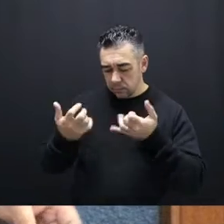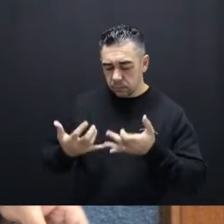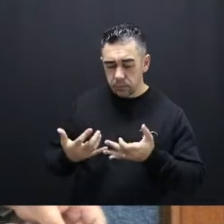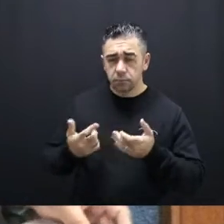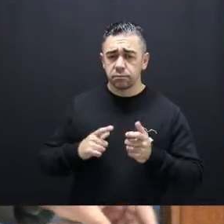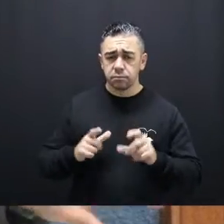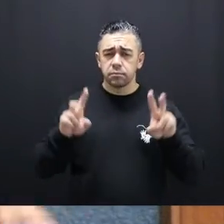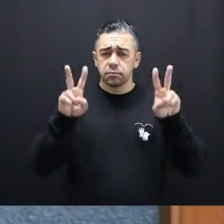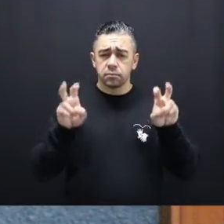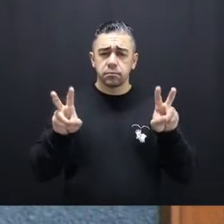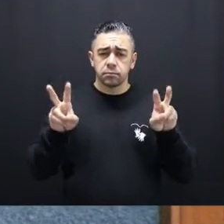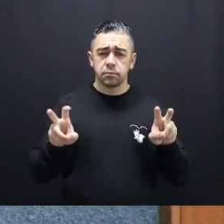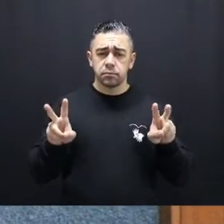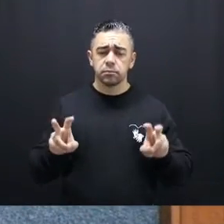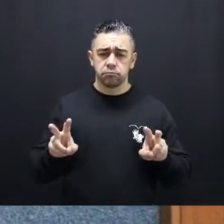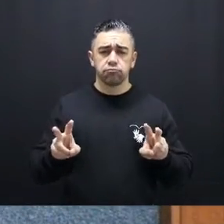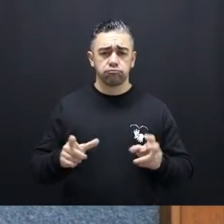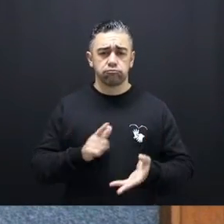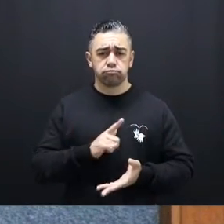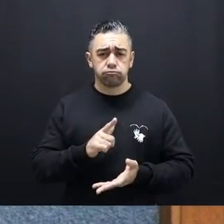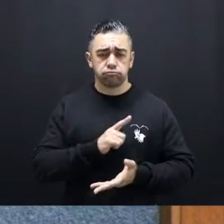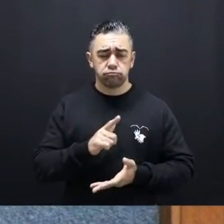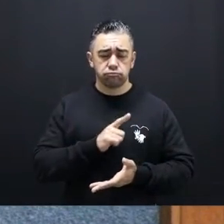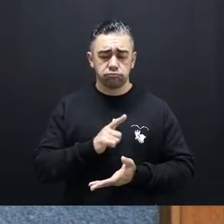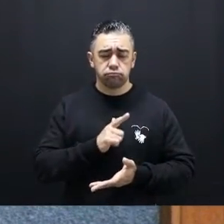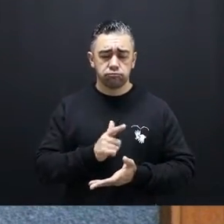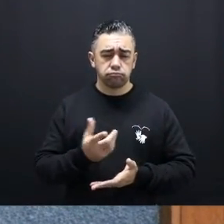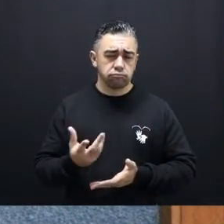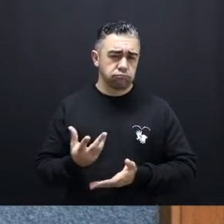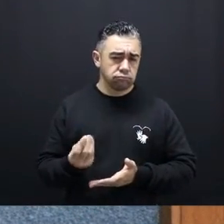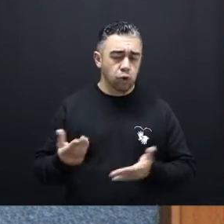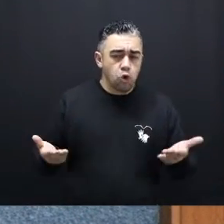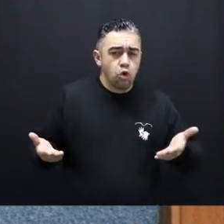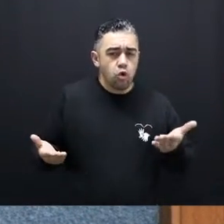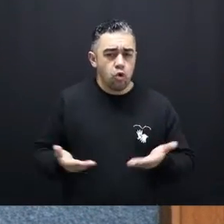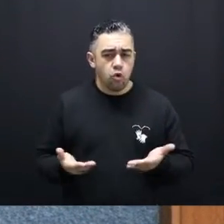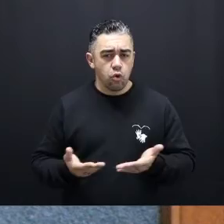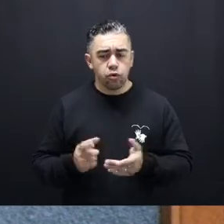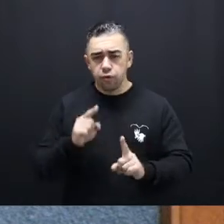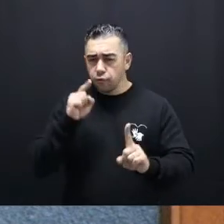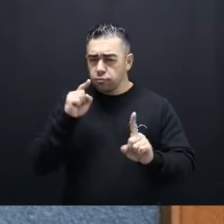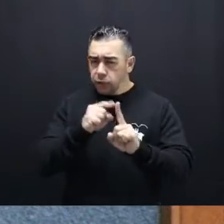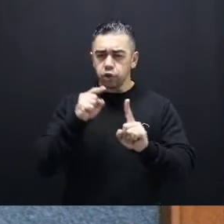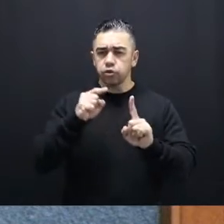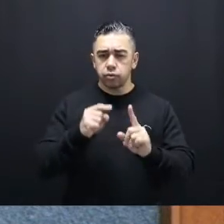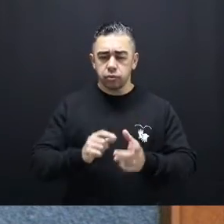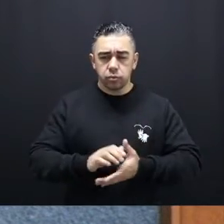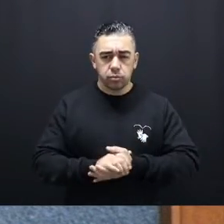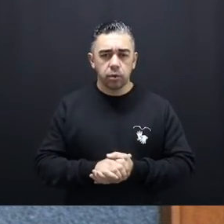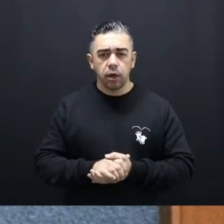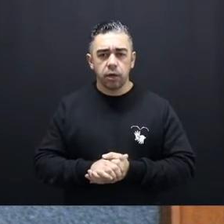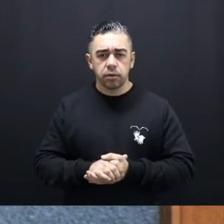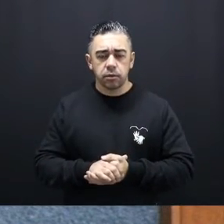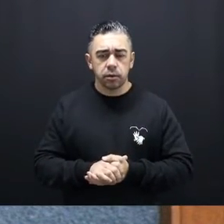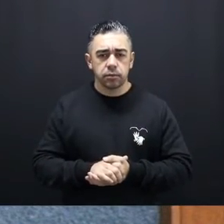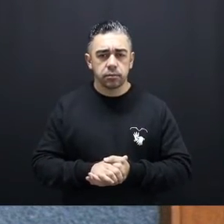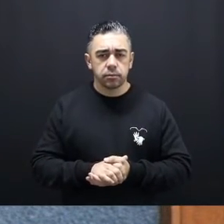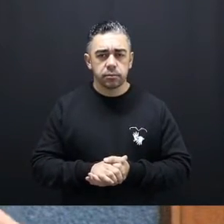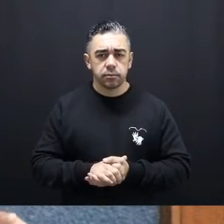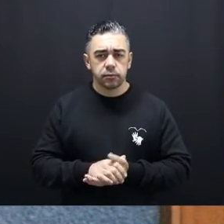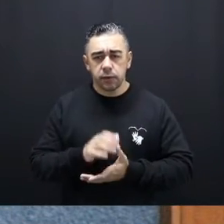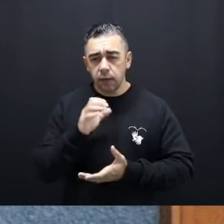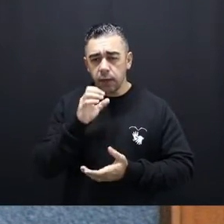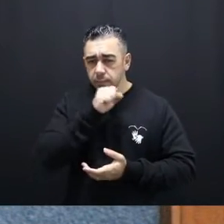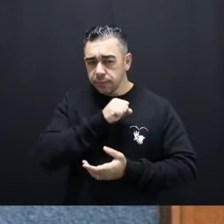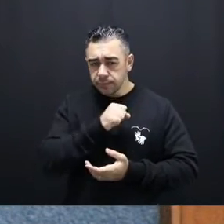faltam para todos nós ver dois mas eu acredito que hoje é seu objetivo e vai ser